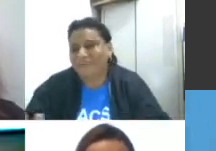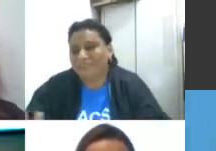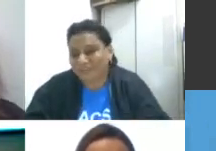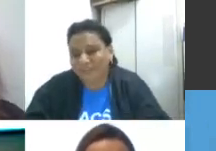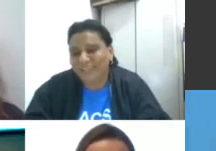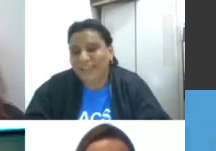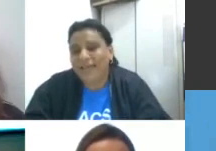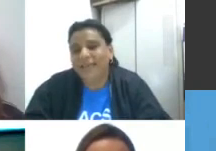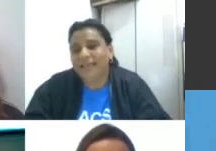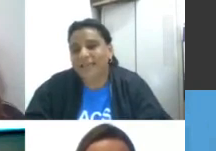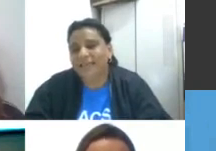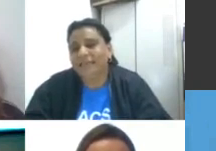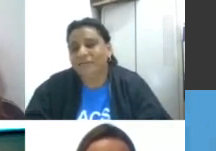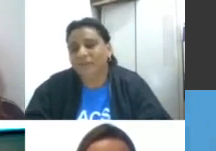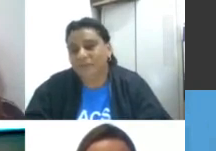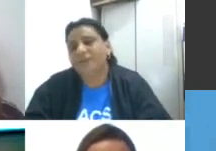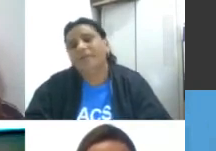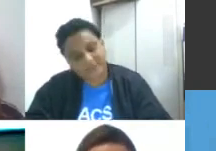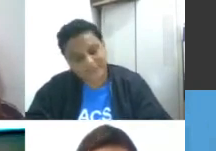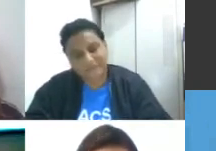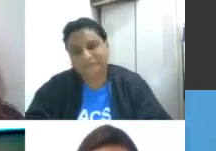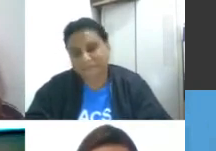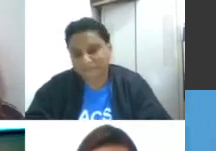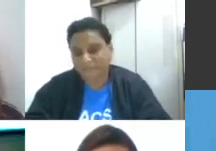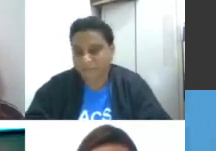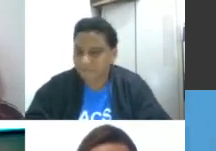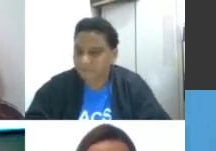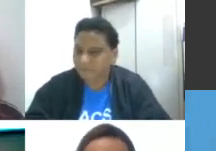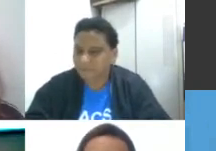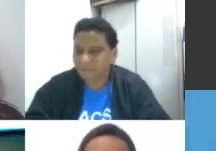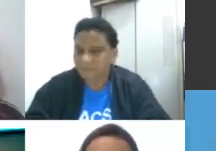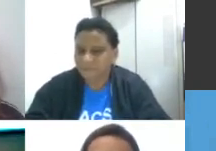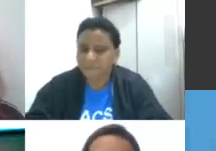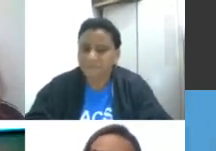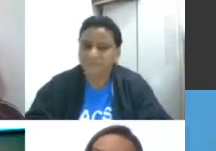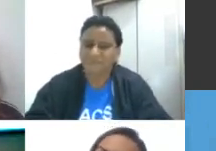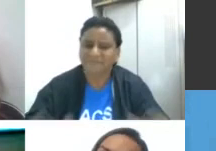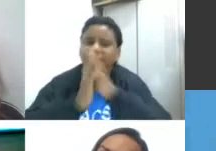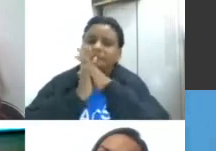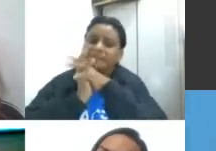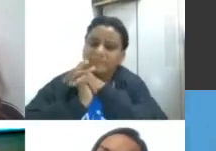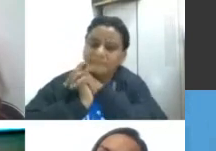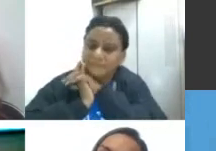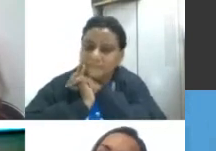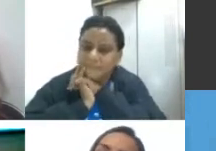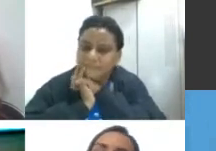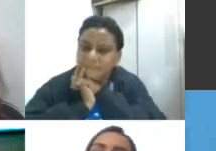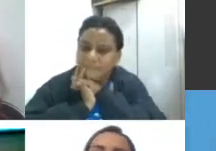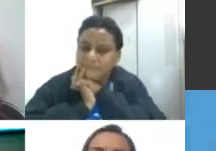toda aquela área ali é incrível porque tem uma América que é passada amiga da a